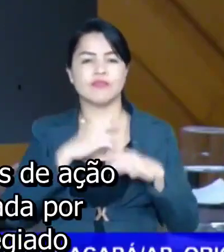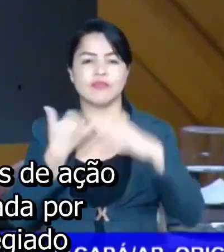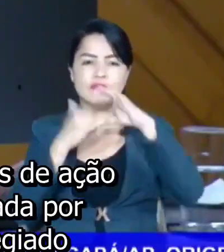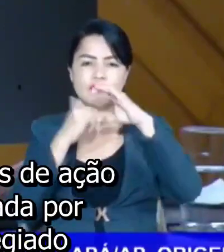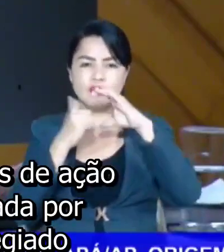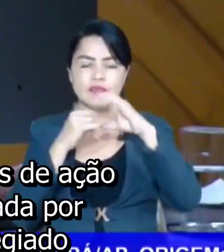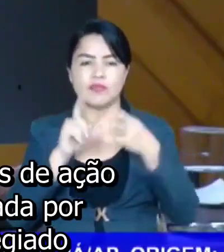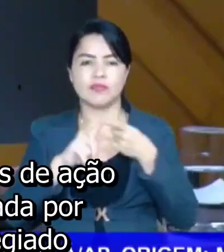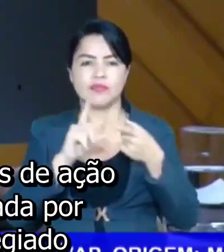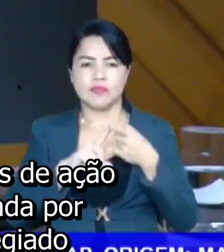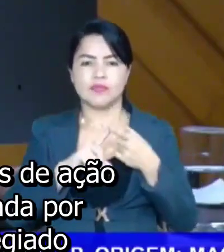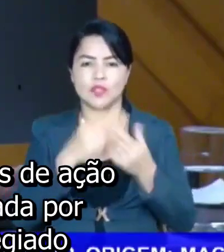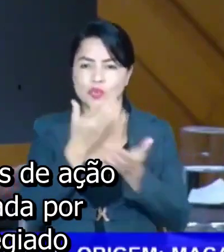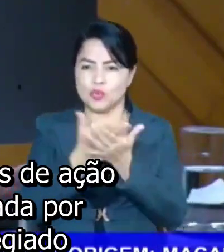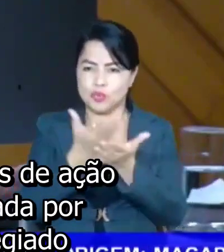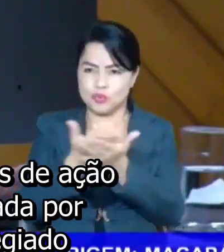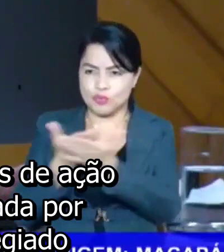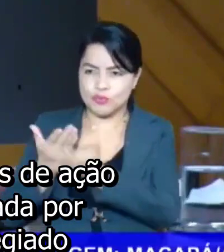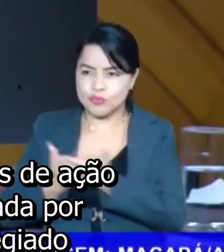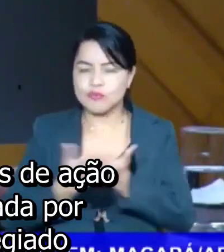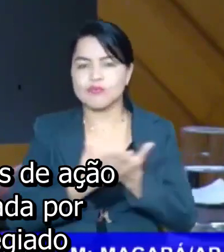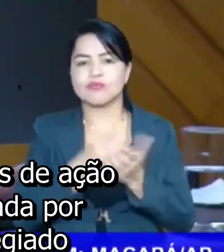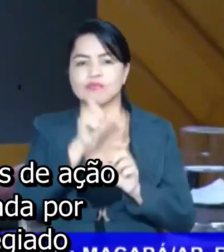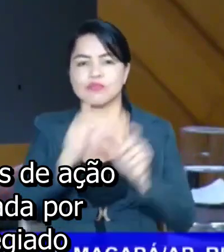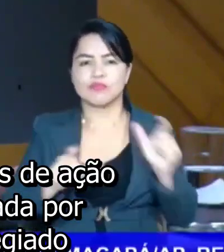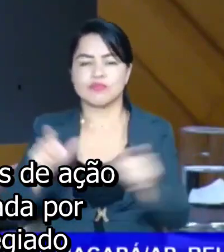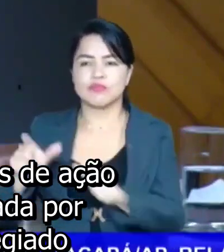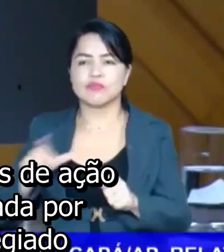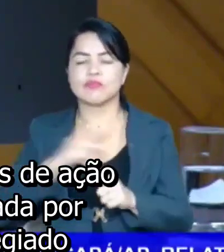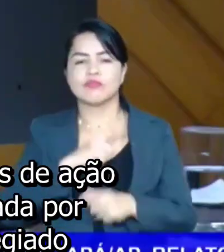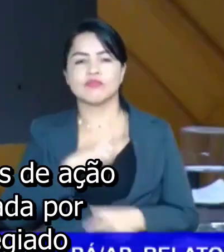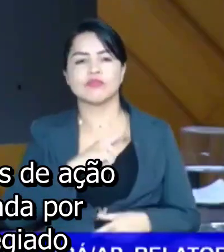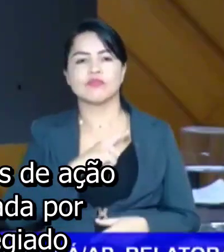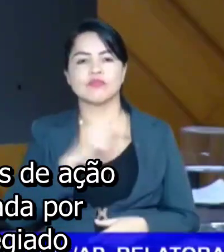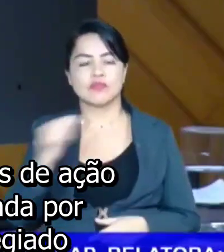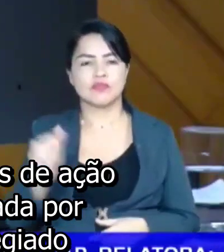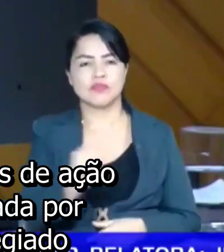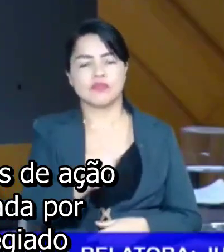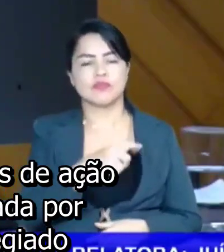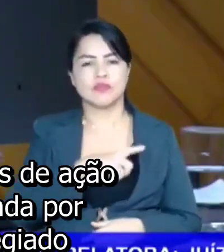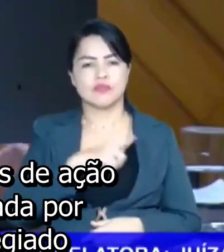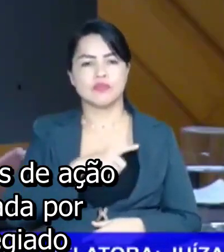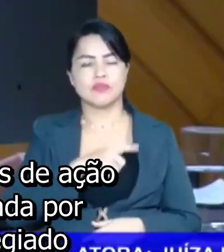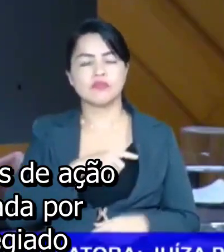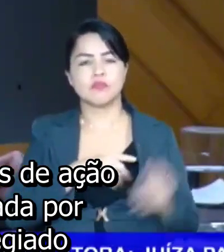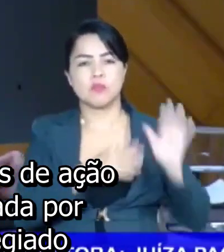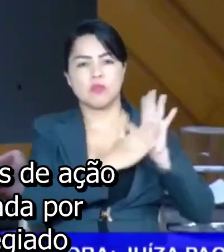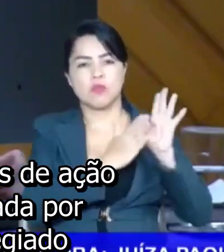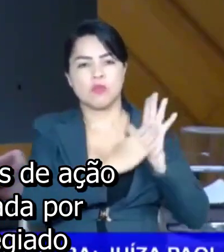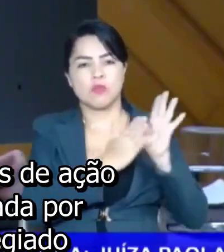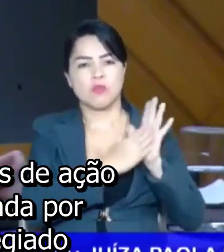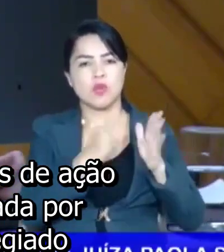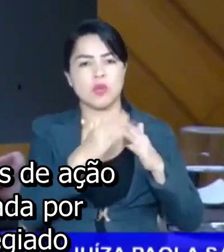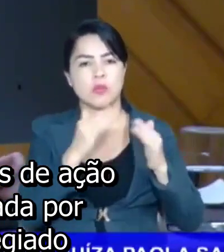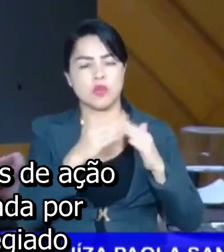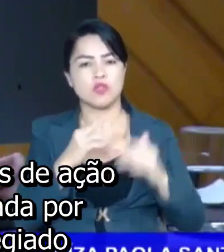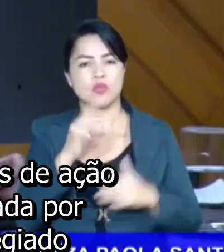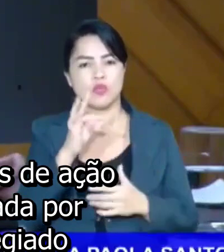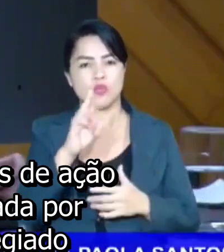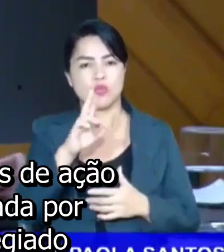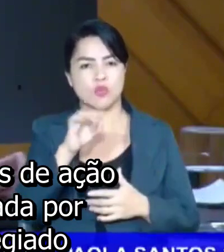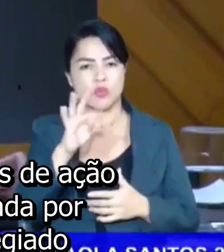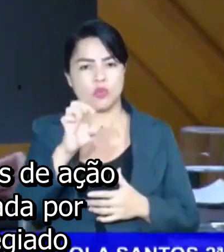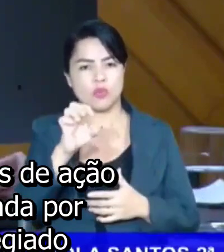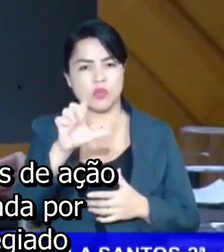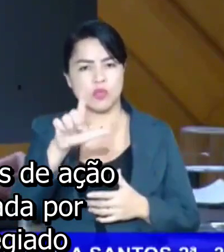computador, e aos à sua estudantes frente aqui seu presentes. microfone, do lado esquerdo um Cuida-se os calendário, autos de ação ao fundo rescisória, parede com amadeirada pedido do de tribunal. tutela de urgência, Doutora Paola